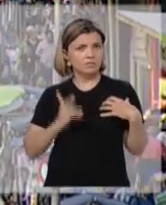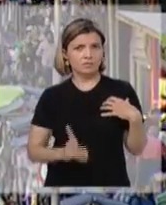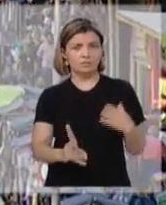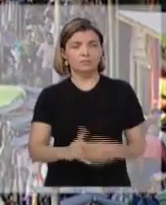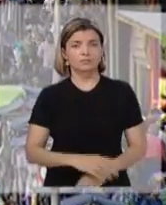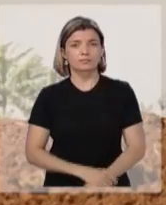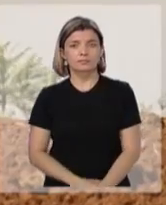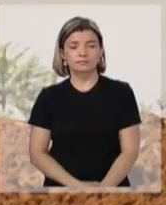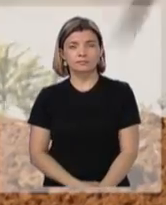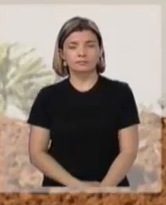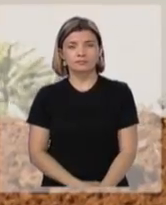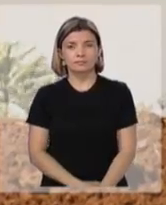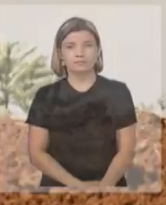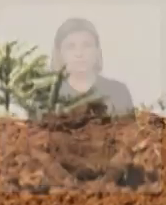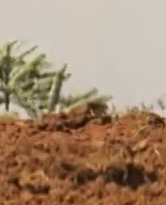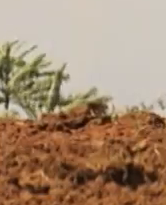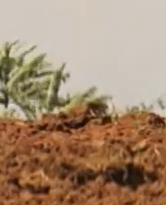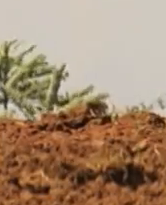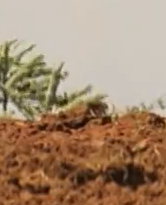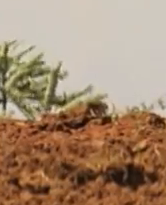forma direta ou indireta.